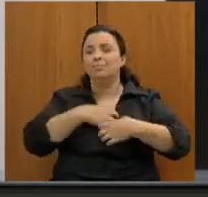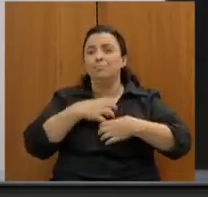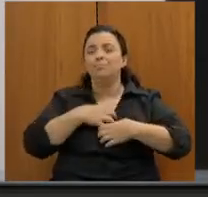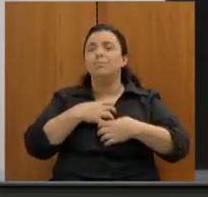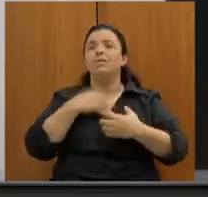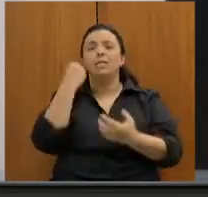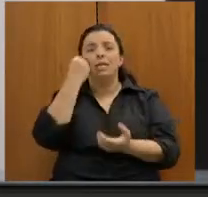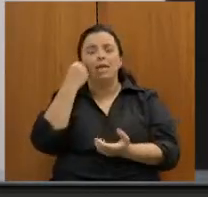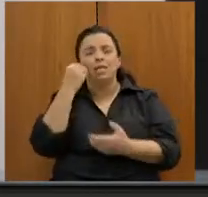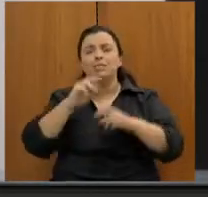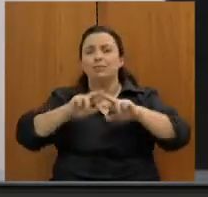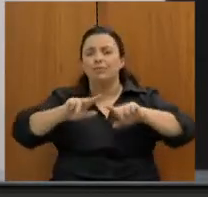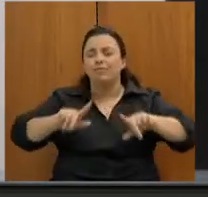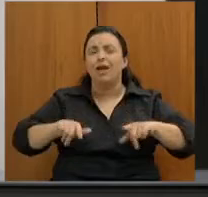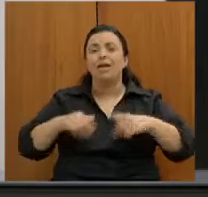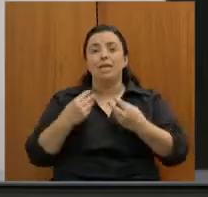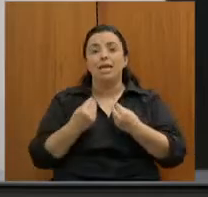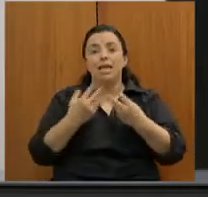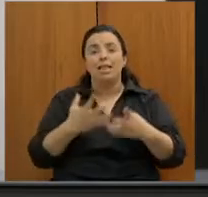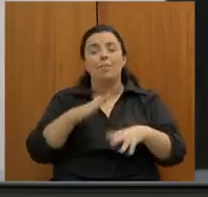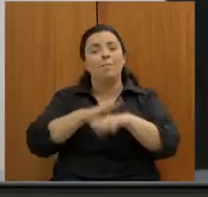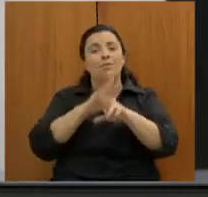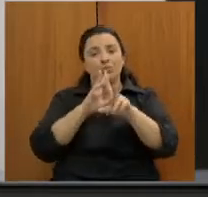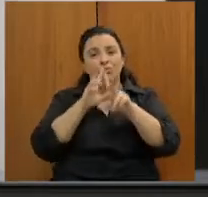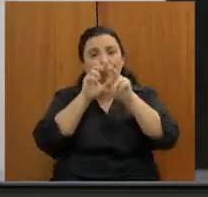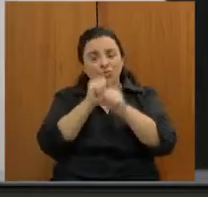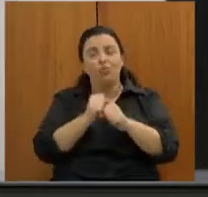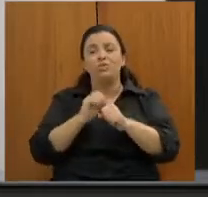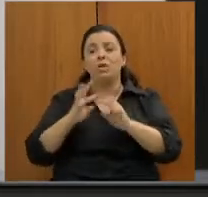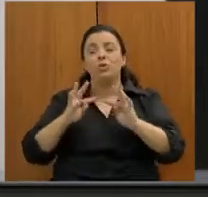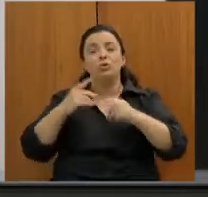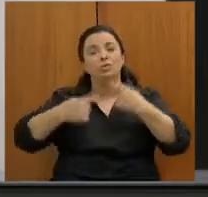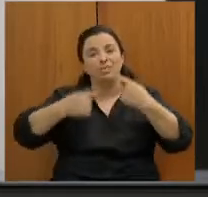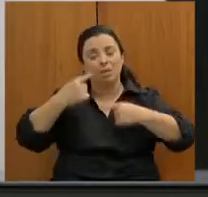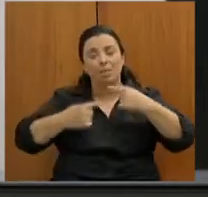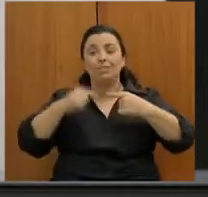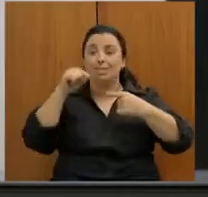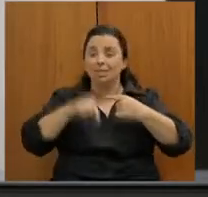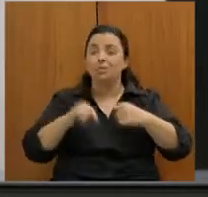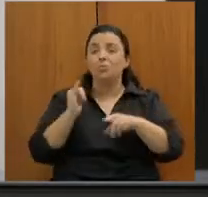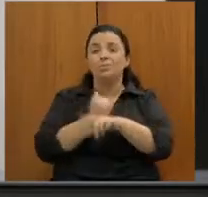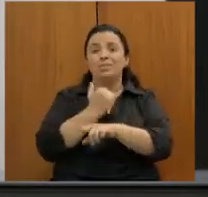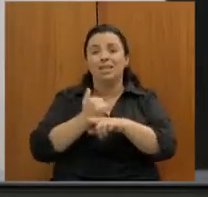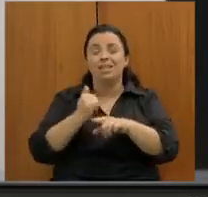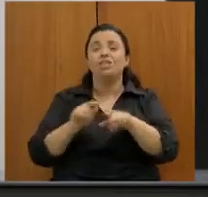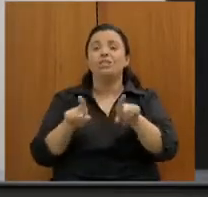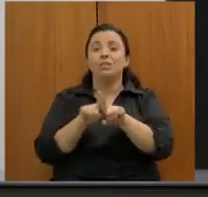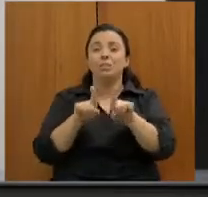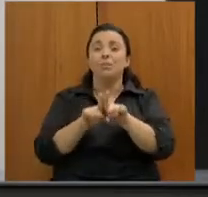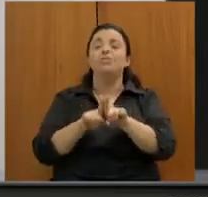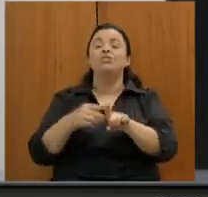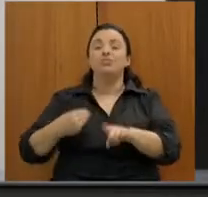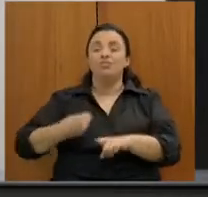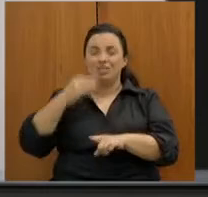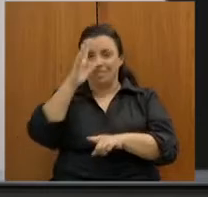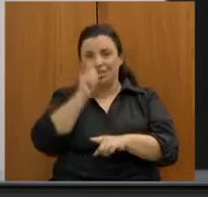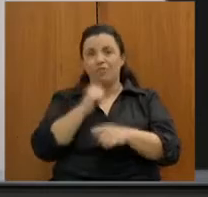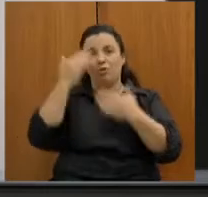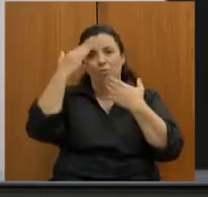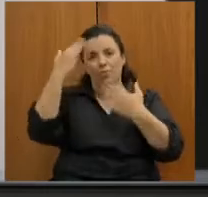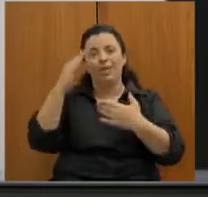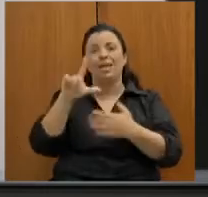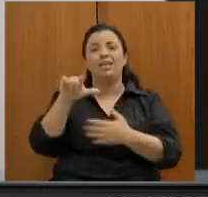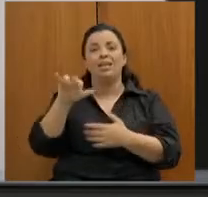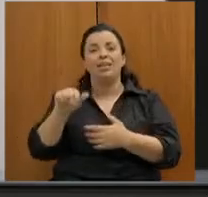outras realidades e fortalecendo aqui os debates que é uma forma também de salvar as nossas vidas são muito obrigada livro Muito Obrigada Ângela pela